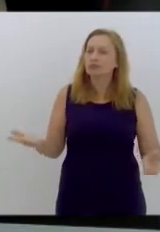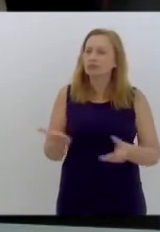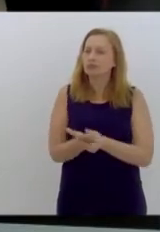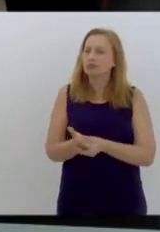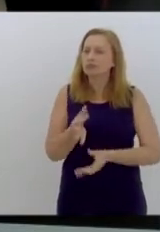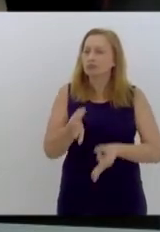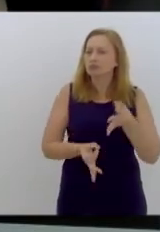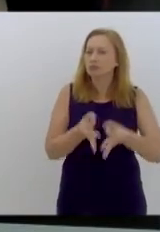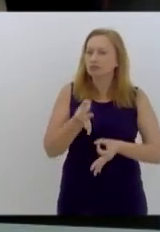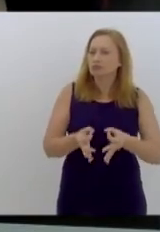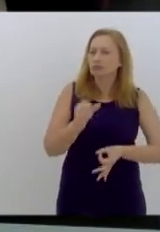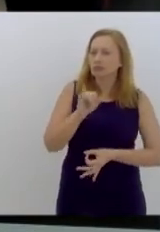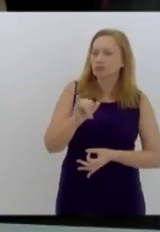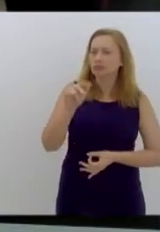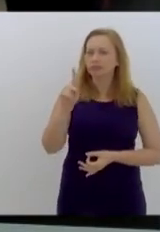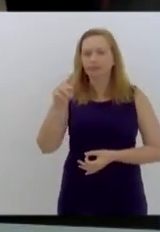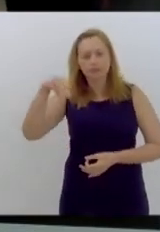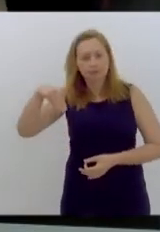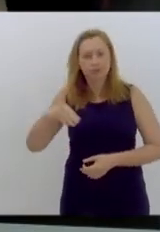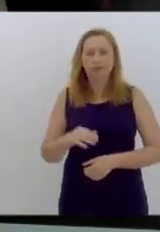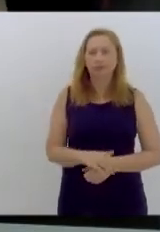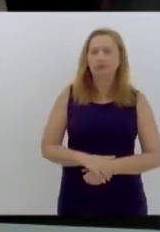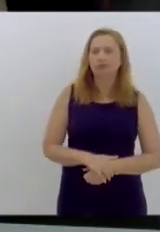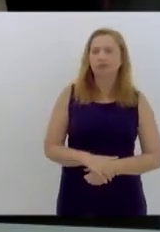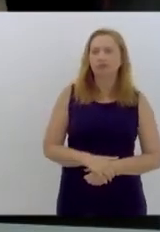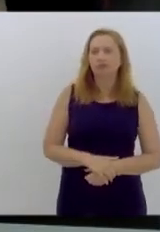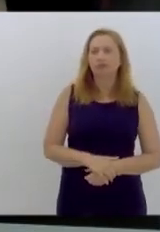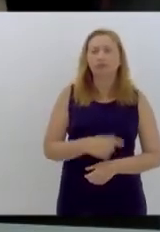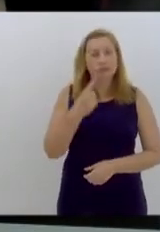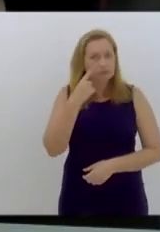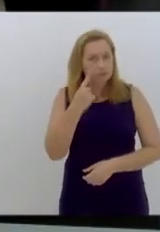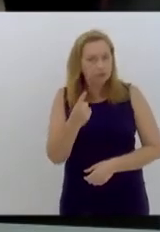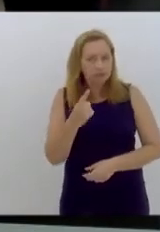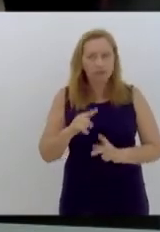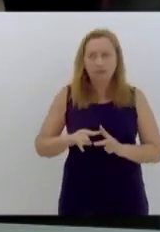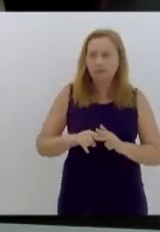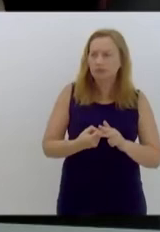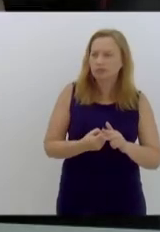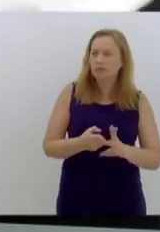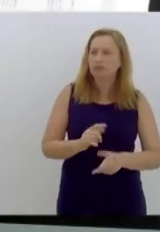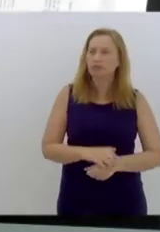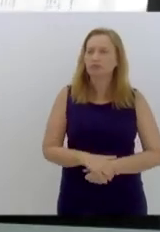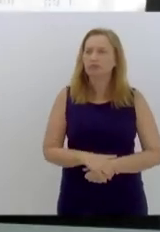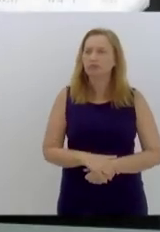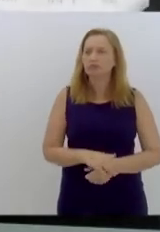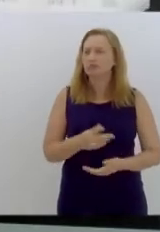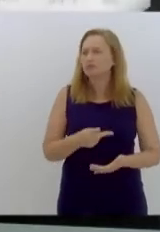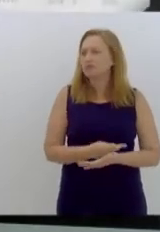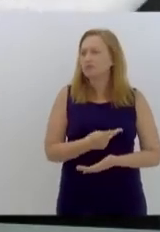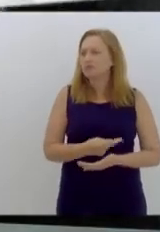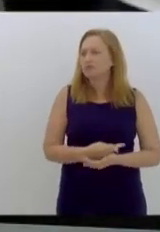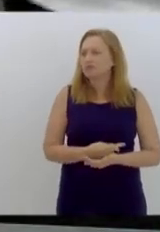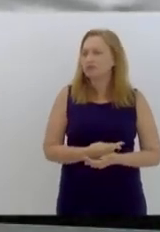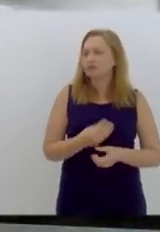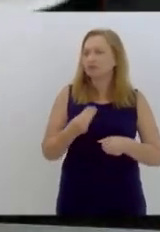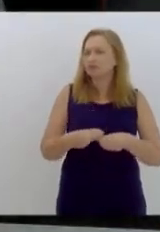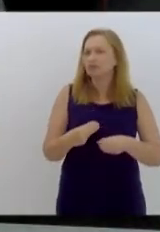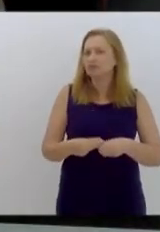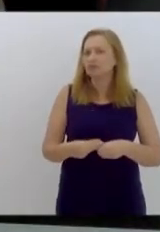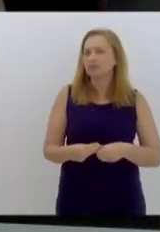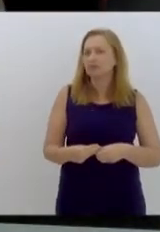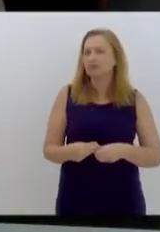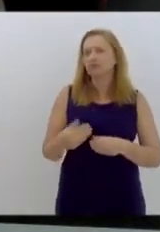mexida do IPM, recentemente tivemos uma alteração indevida por parte do município de